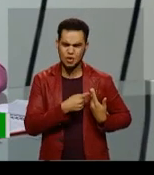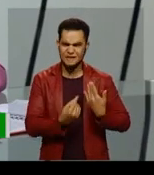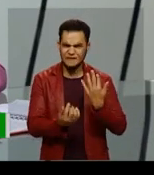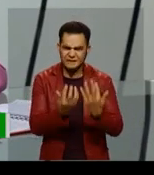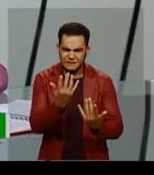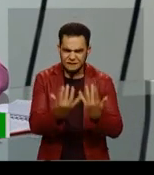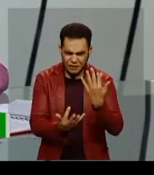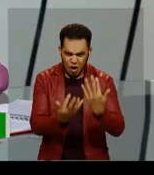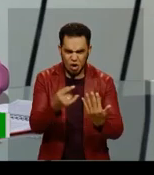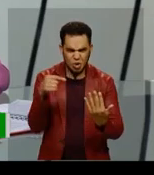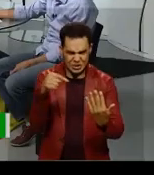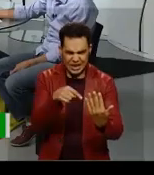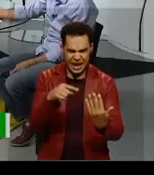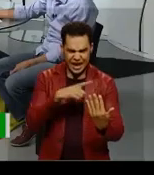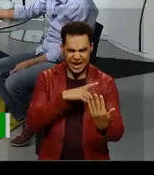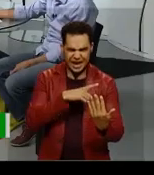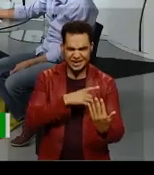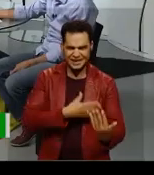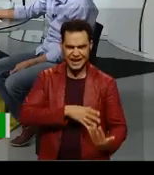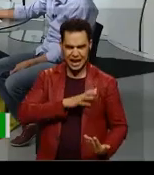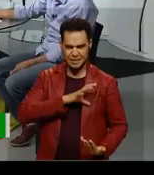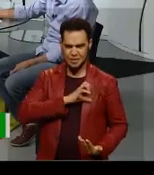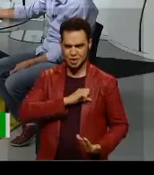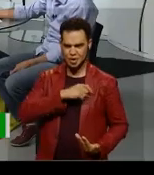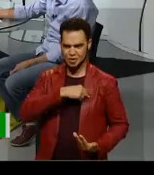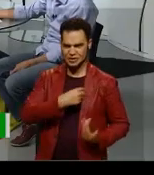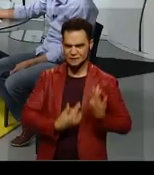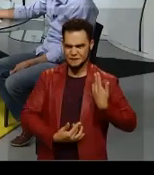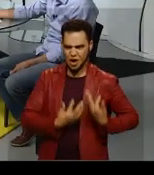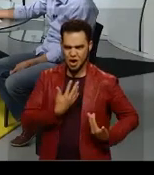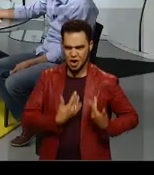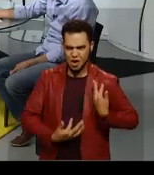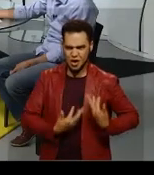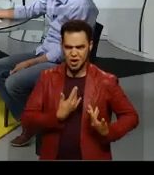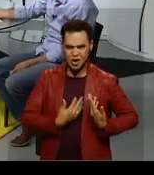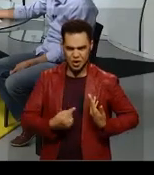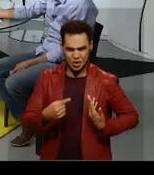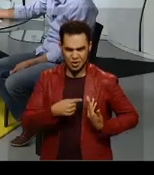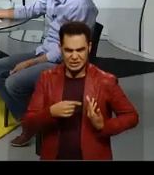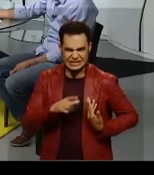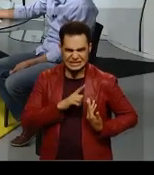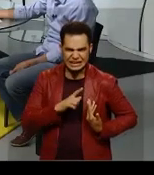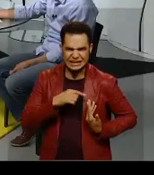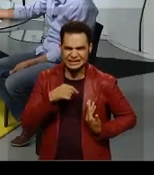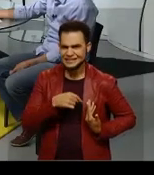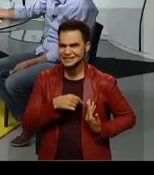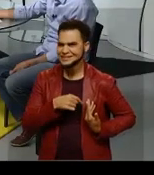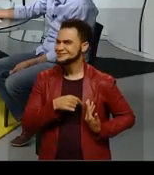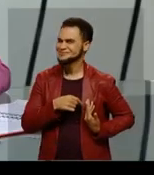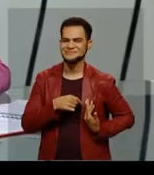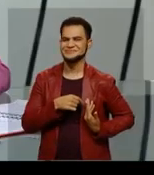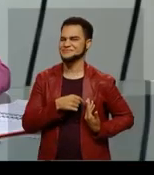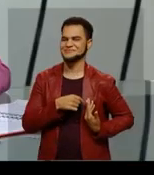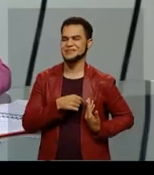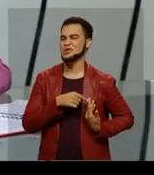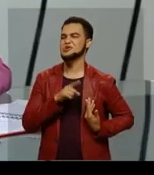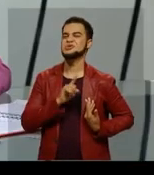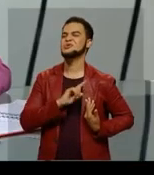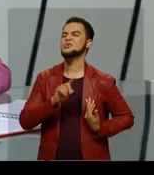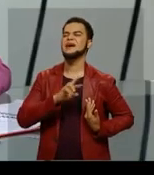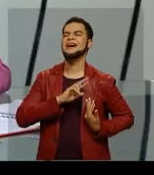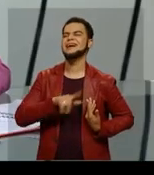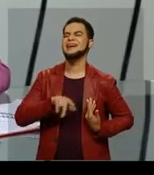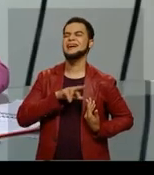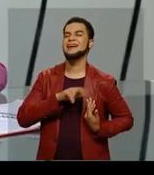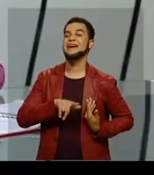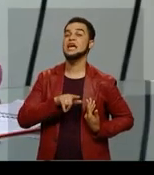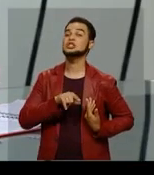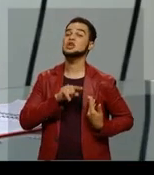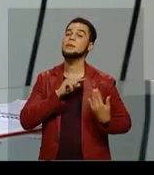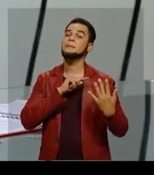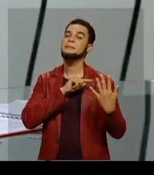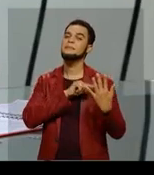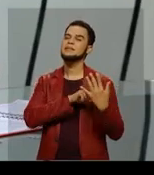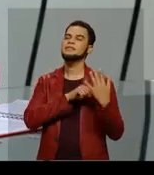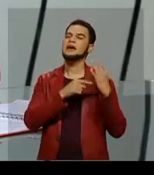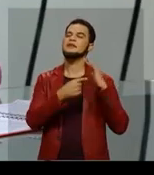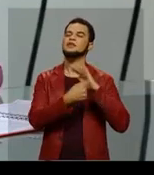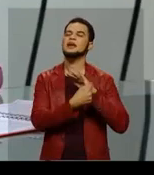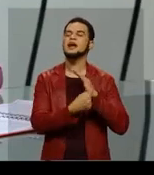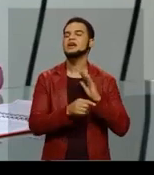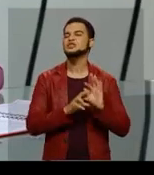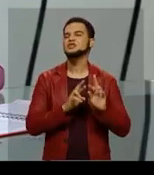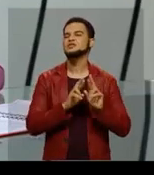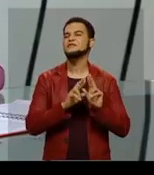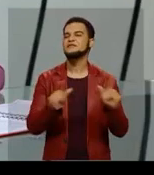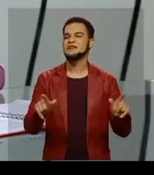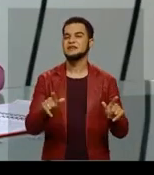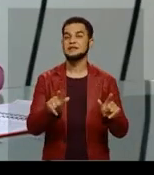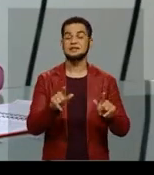bate o olho aí, né? Você percebe que aí não tem um sentido, tem um sentido figurado, não